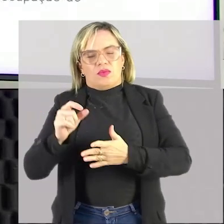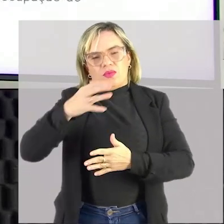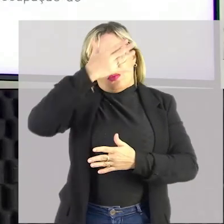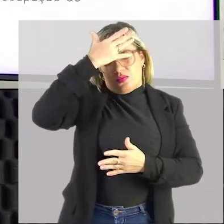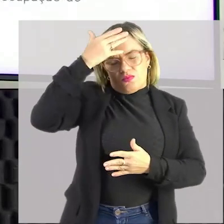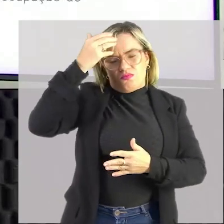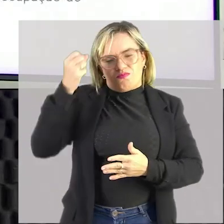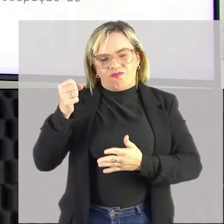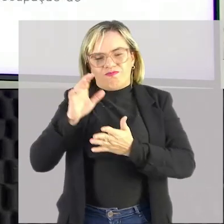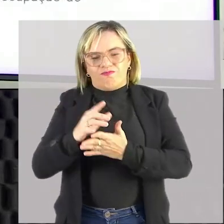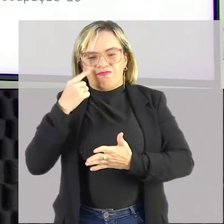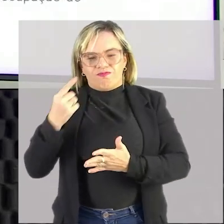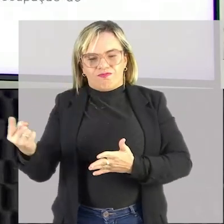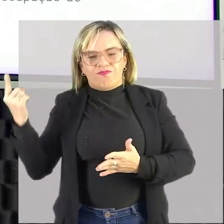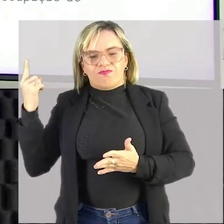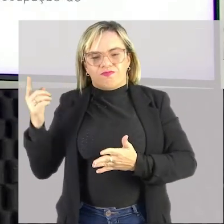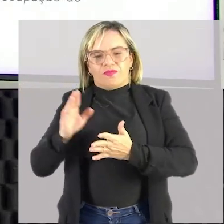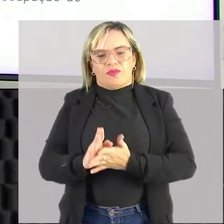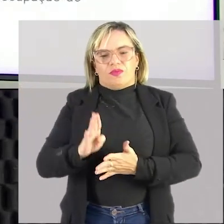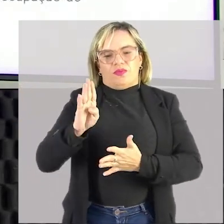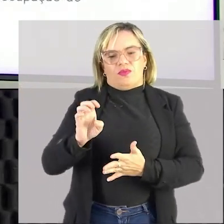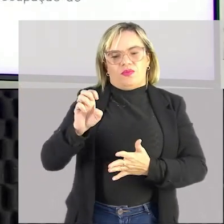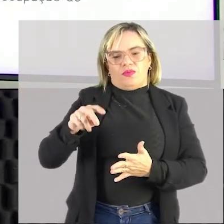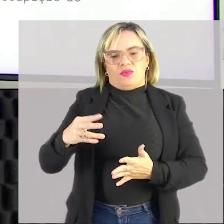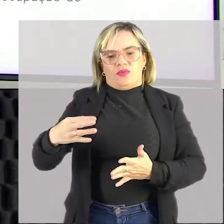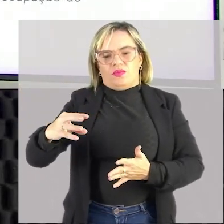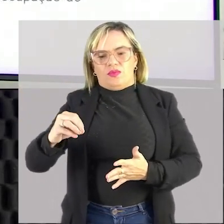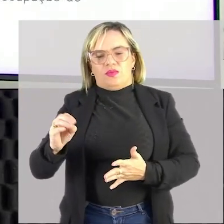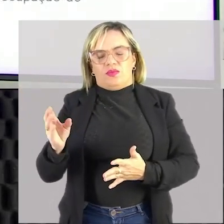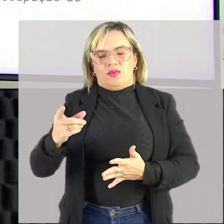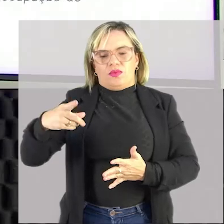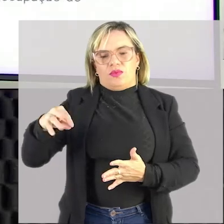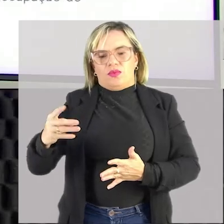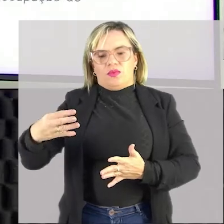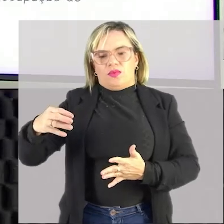esquecido aqui por Benedito Leite. Então, ali você tinha